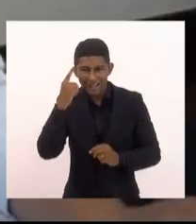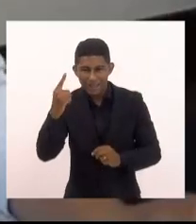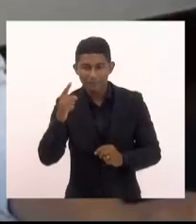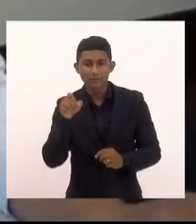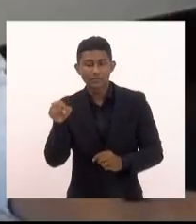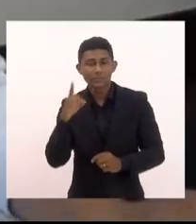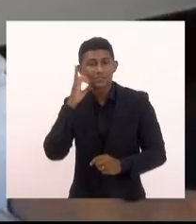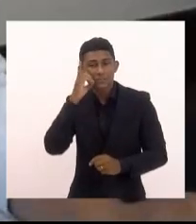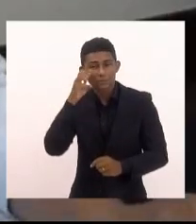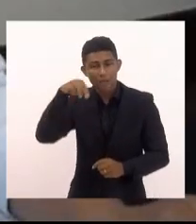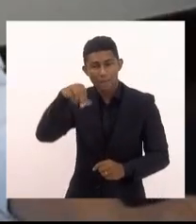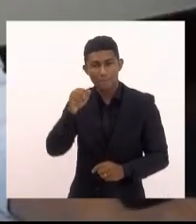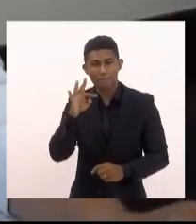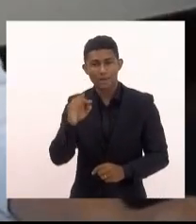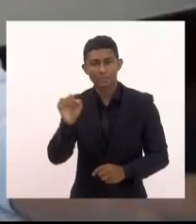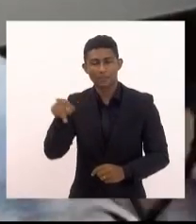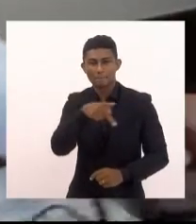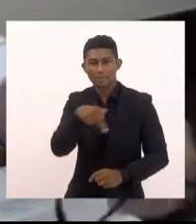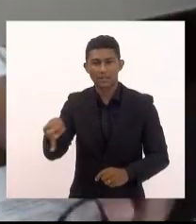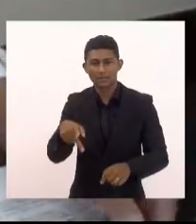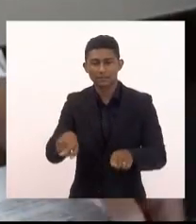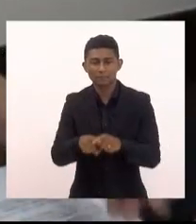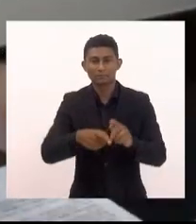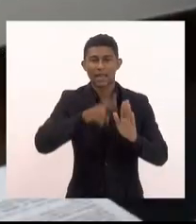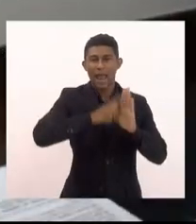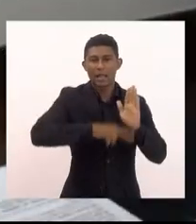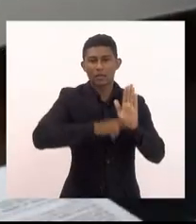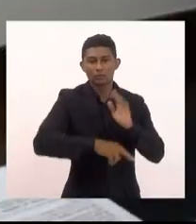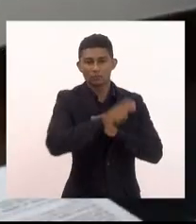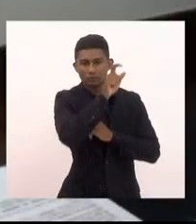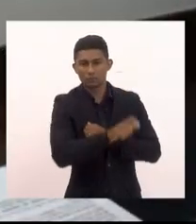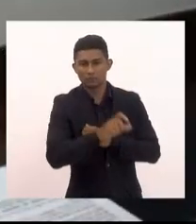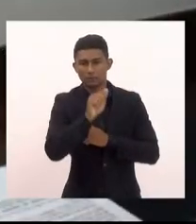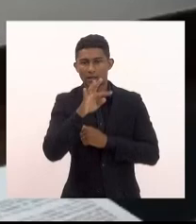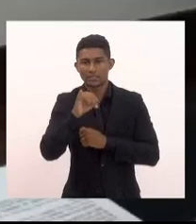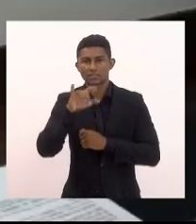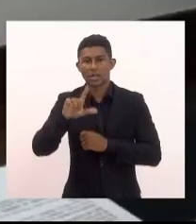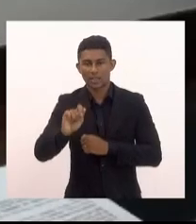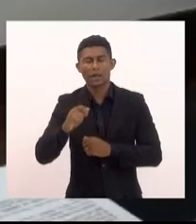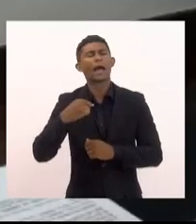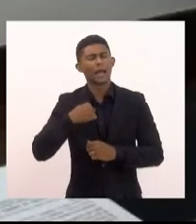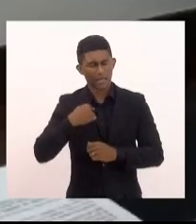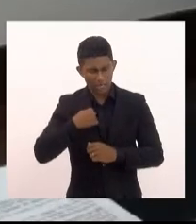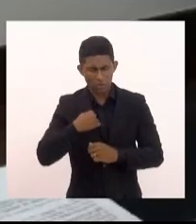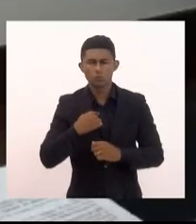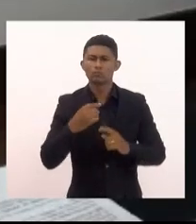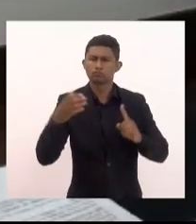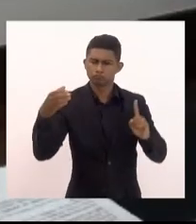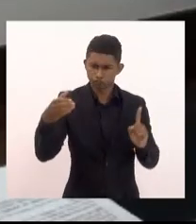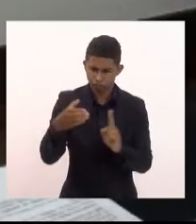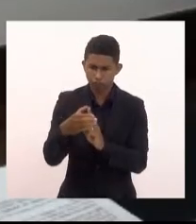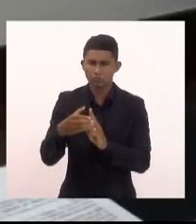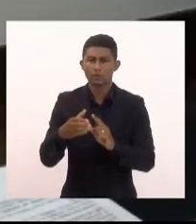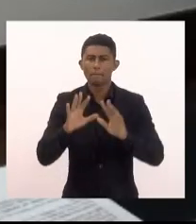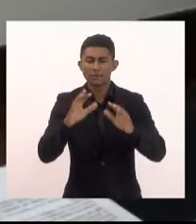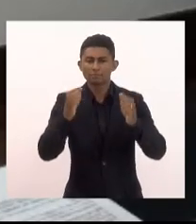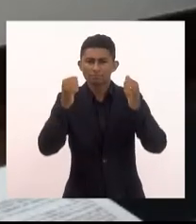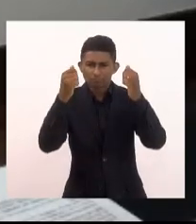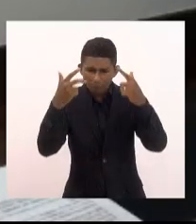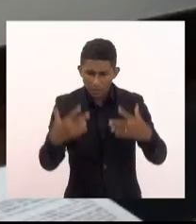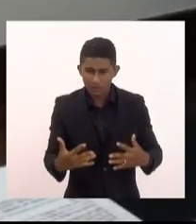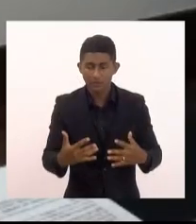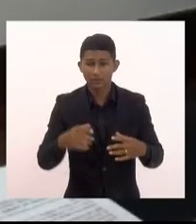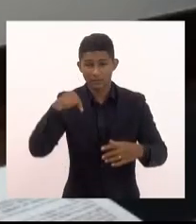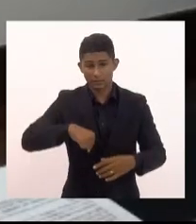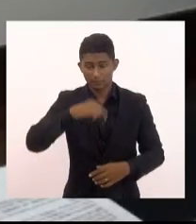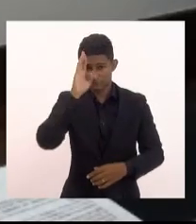presidiu, relatada pelo Átila Nunes, da qual eu participei, para dizer que o sincretismo, que é a cara do